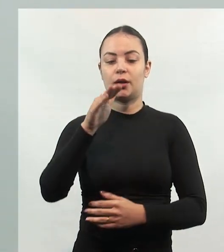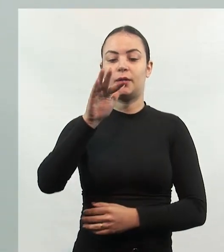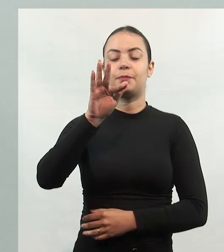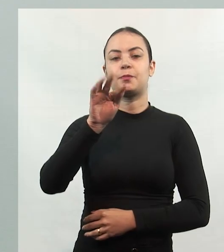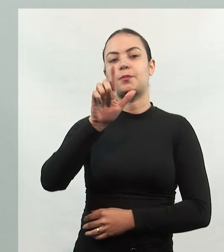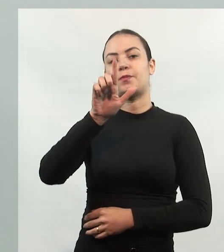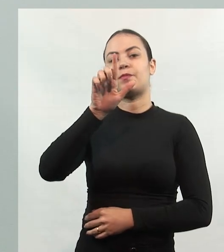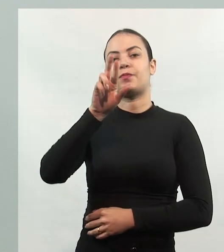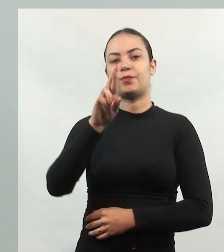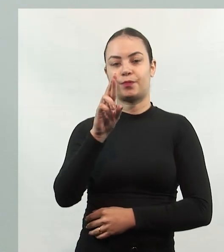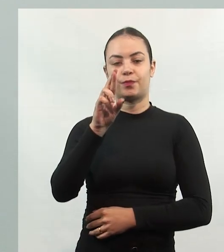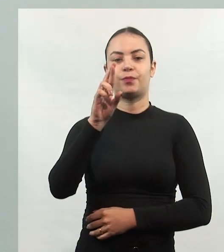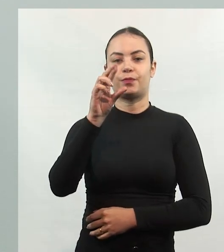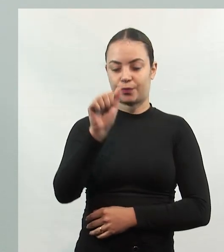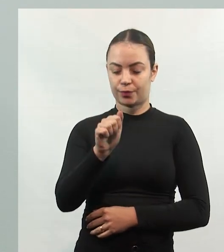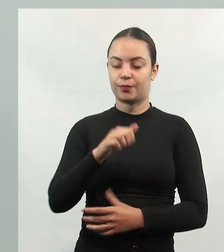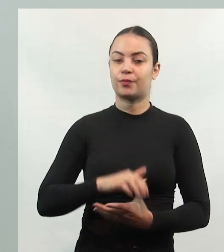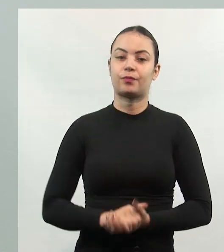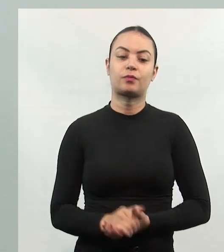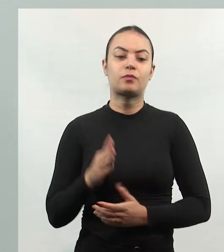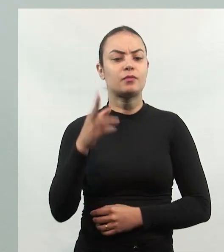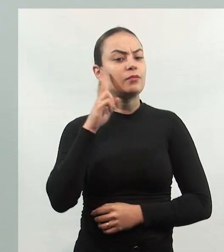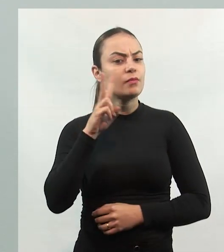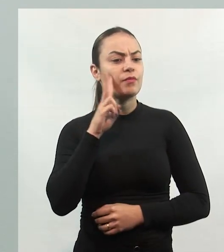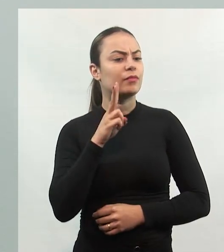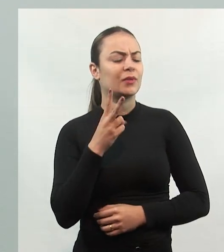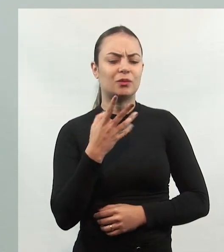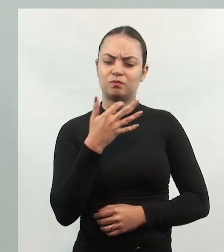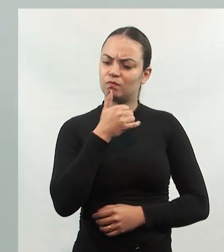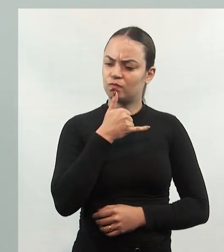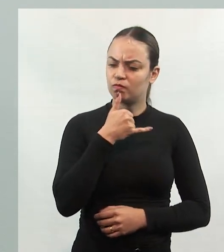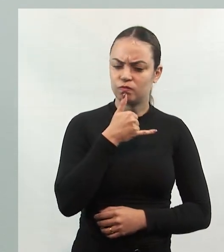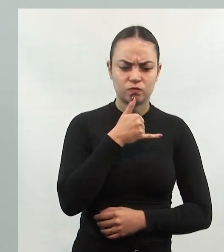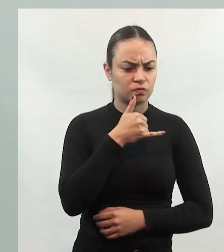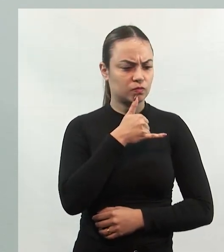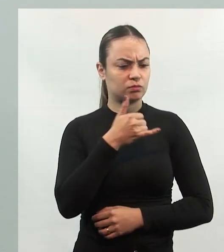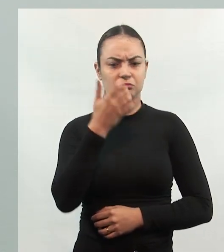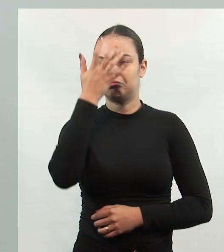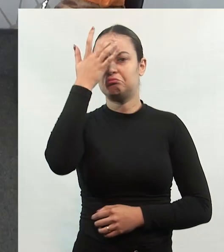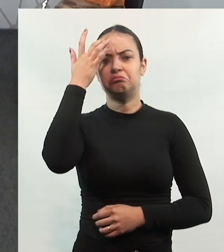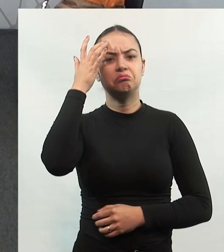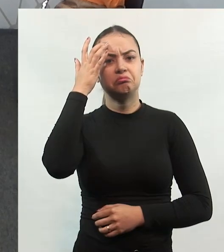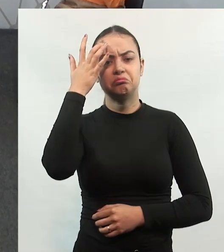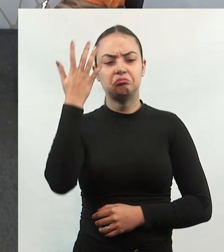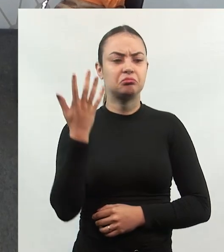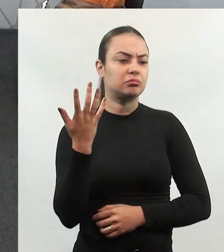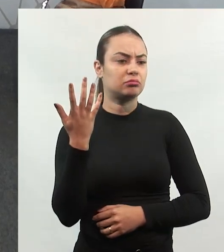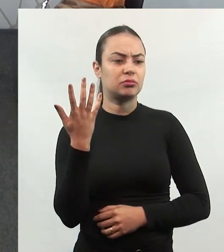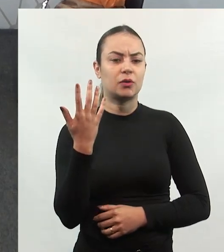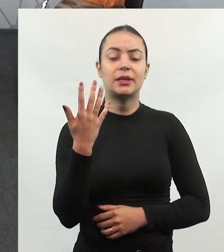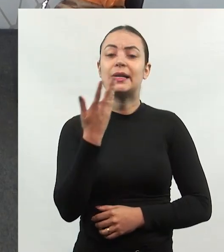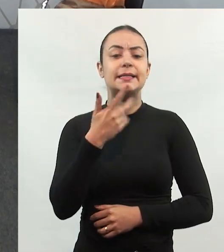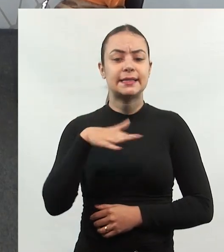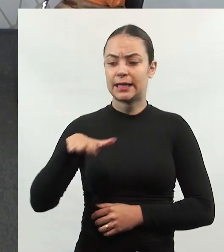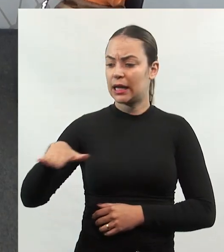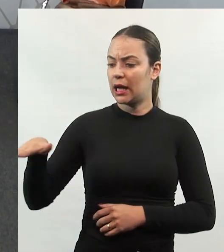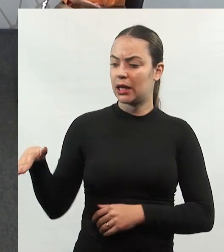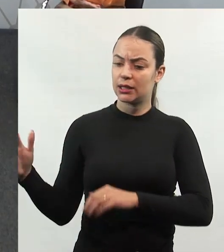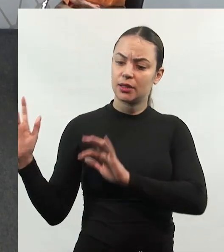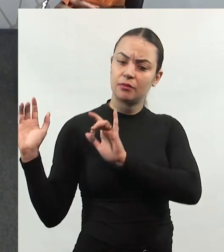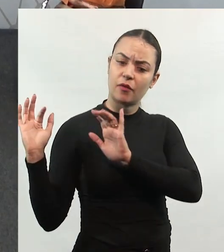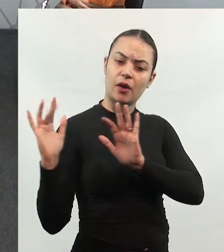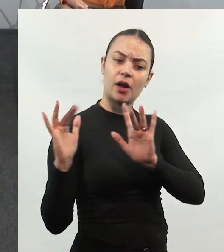mesmo, principalmente para o professor que hoje eu parabenizo, os professores alfabetizadores. Eu não sou uma professora alfabetizadora, tá